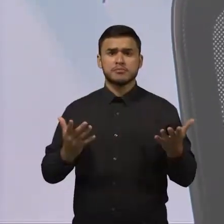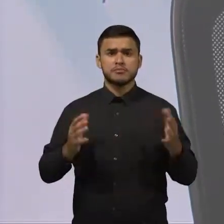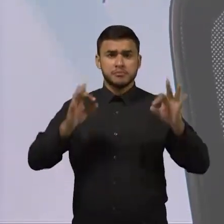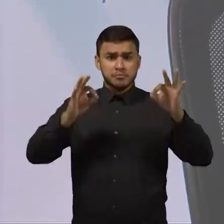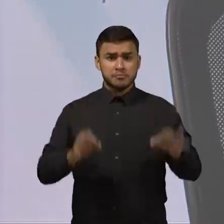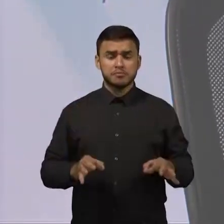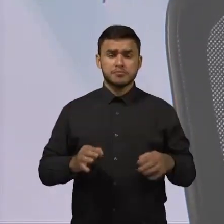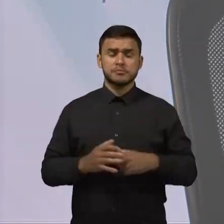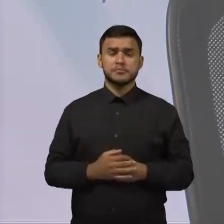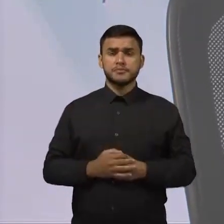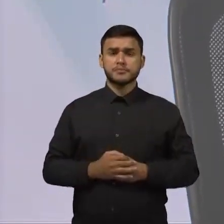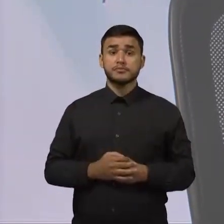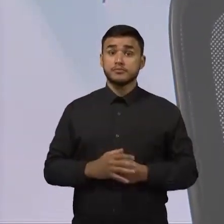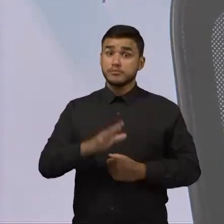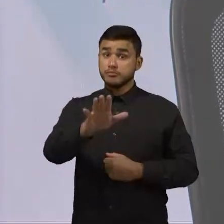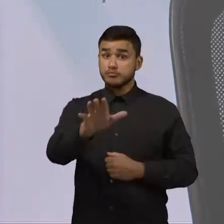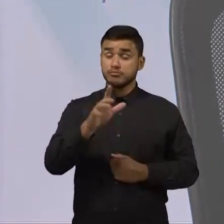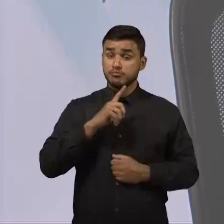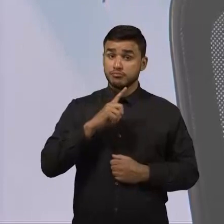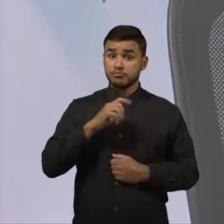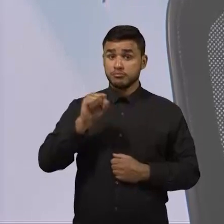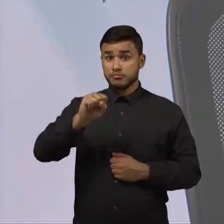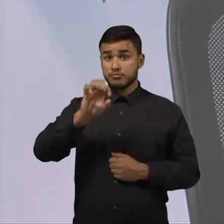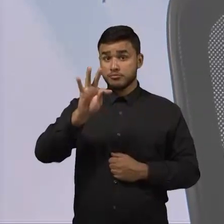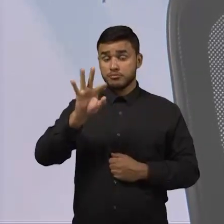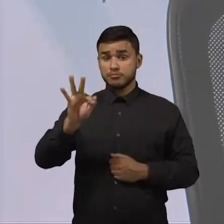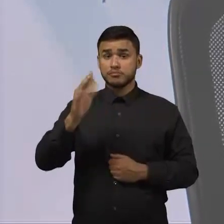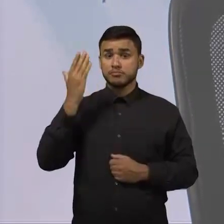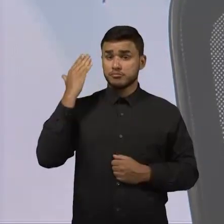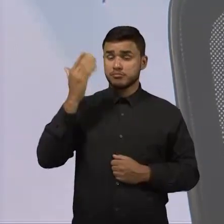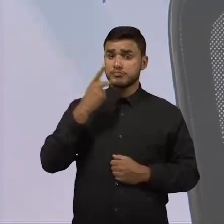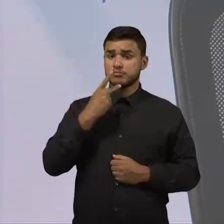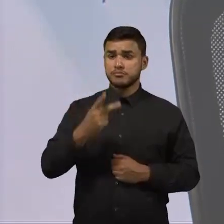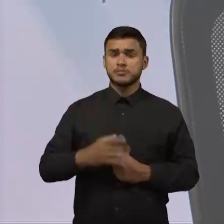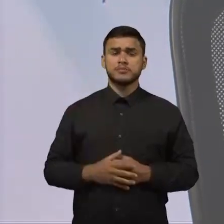filigrana. O Supremo, há 8 décadas passadas,